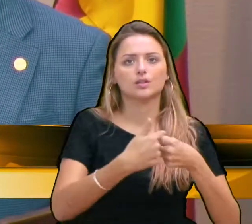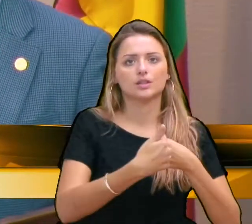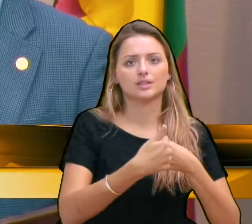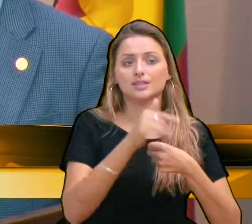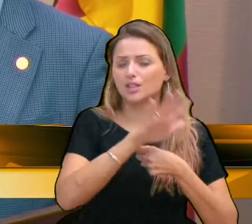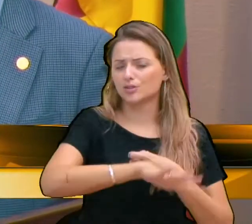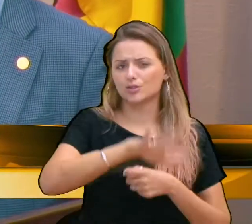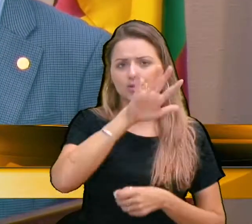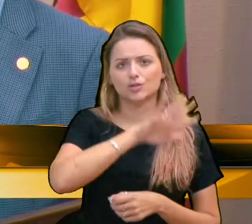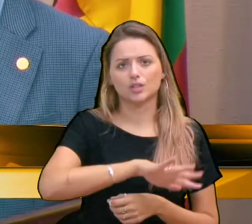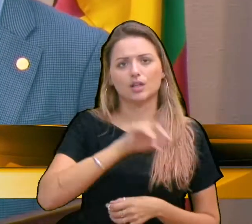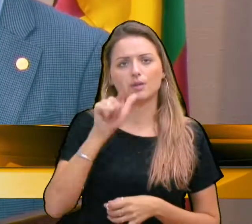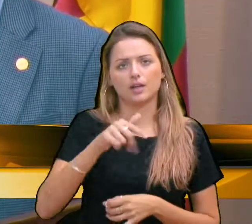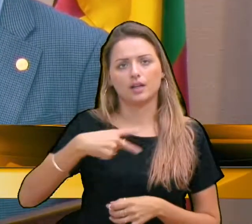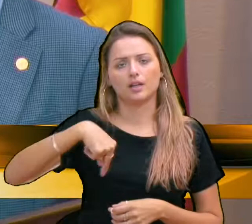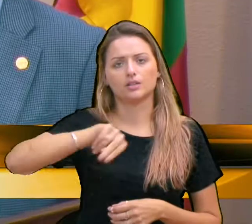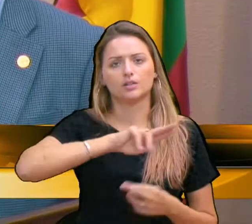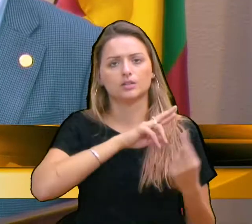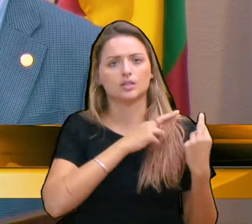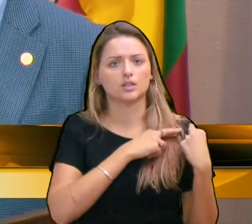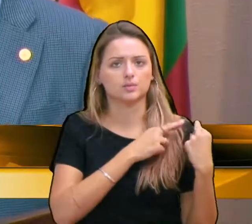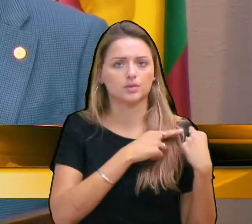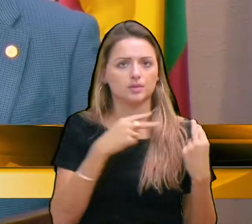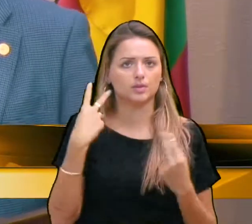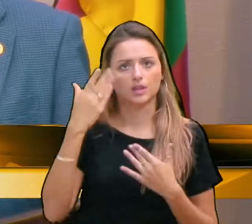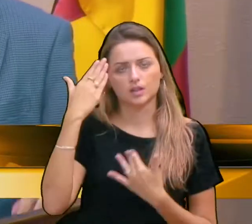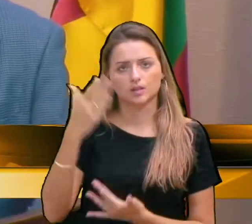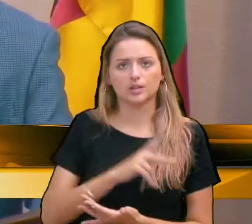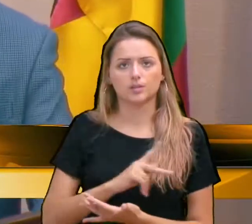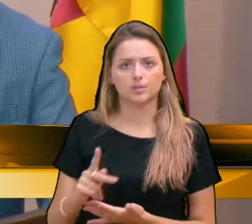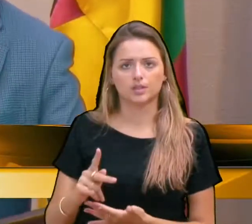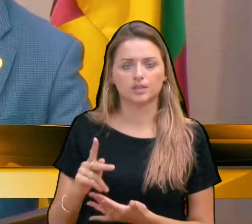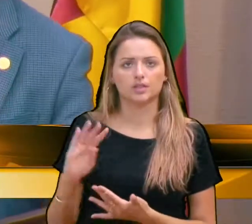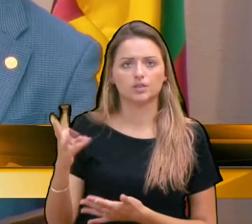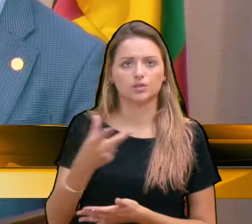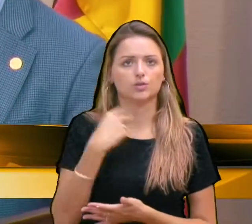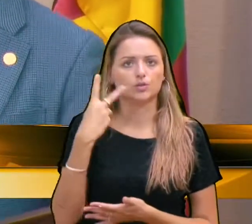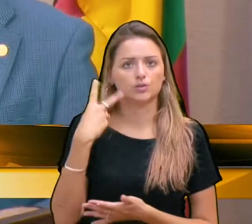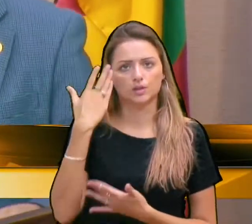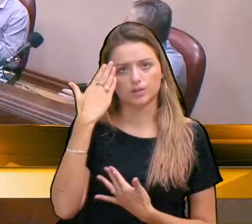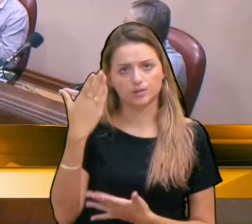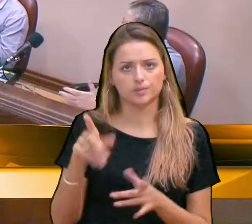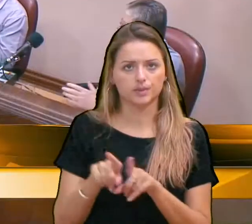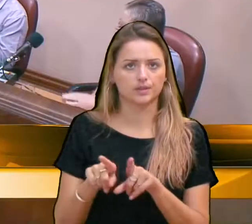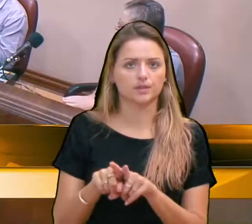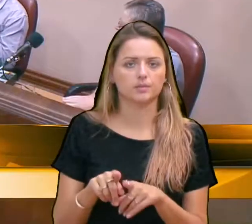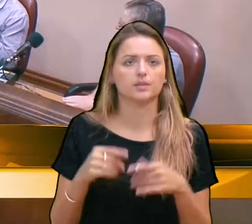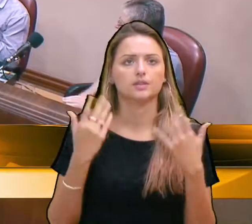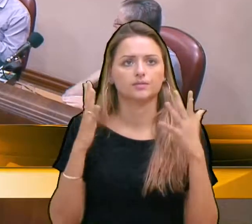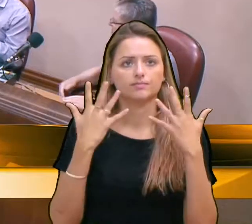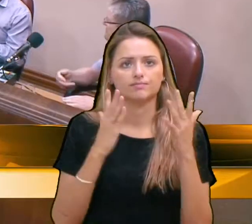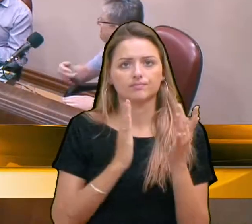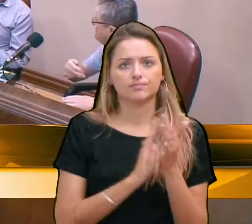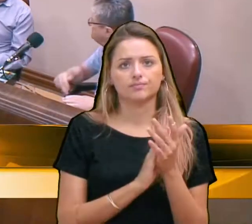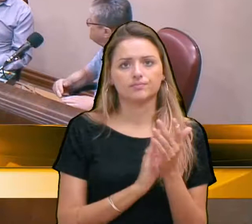como um todo, e essa é a nossa responsabilidade. Muito obrigado, senhor presidente. Obrigado, senhoras e senhores vereadores.